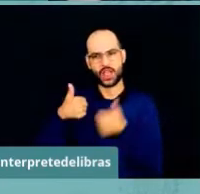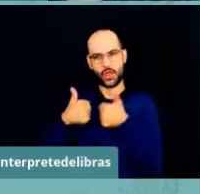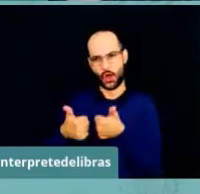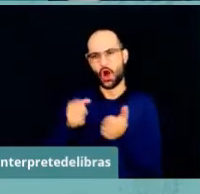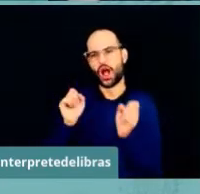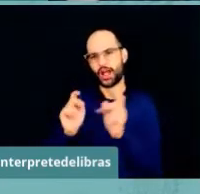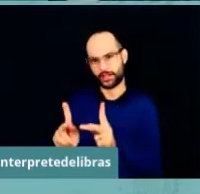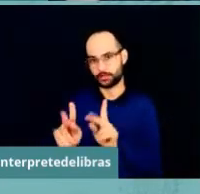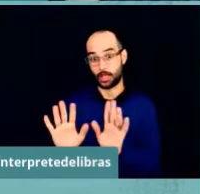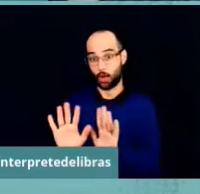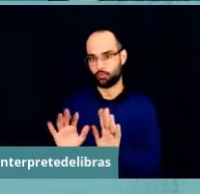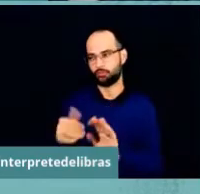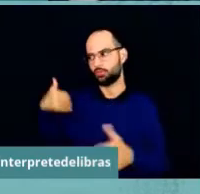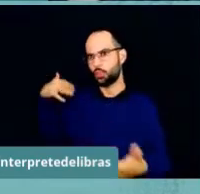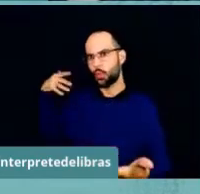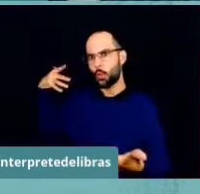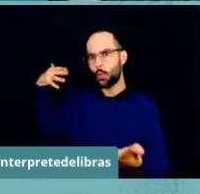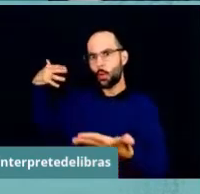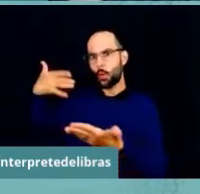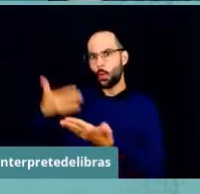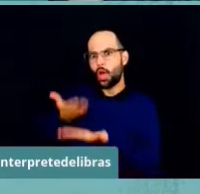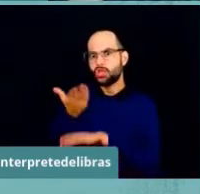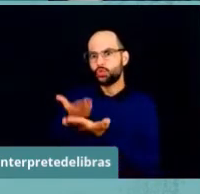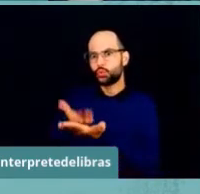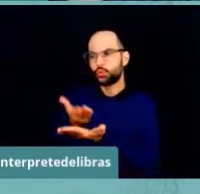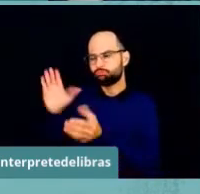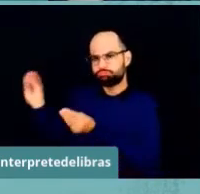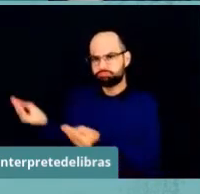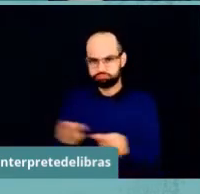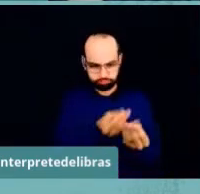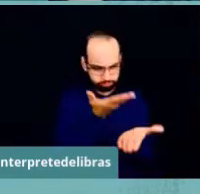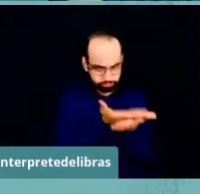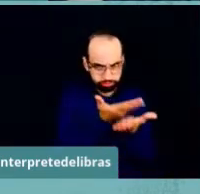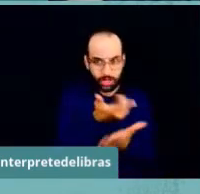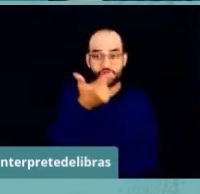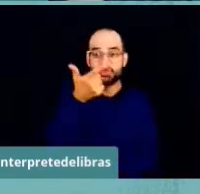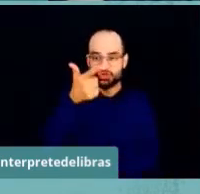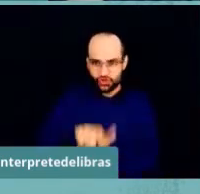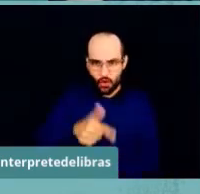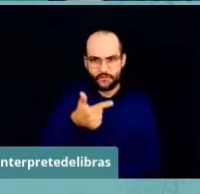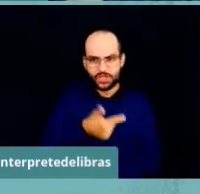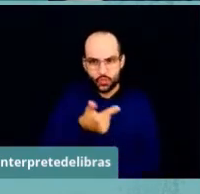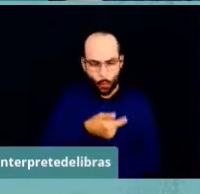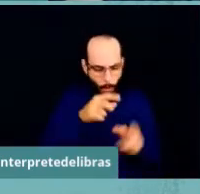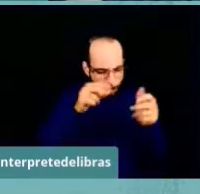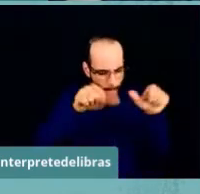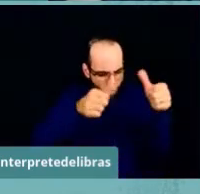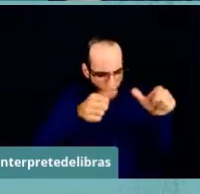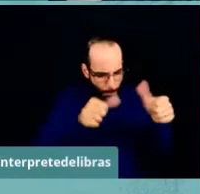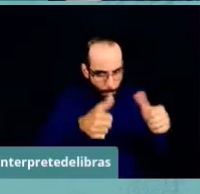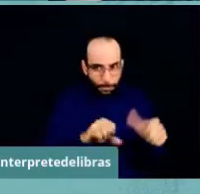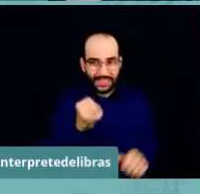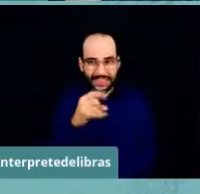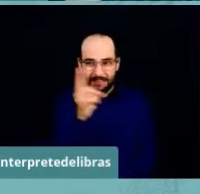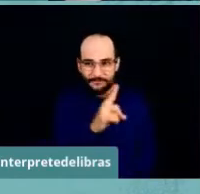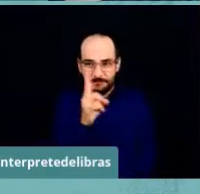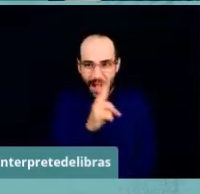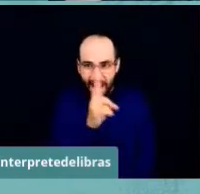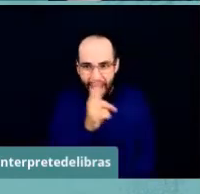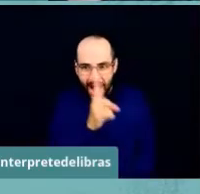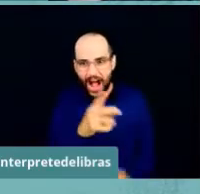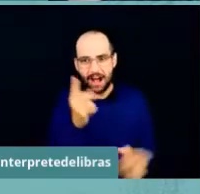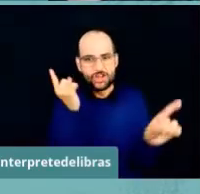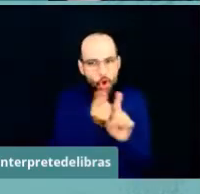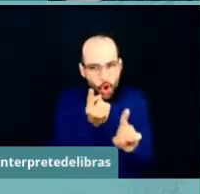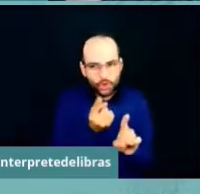ela pega todos os dados, ela redesenha o estudo, vê se encontra alguma falha desse estudo, para poder, então,